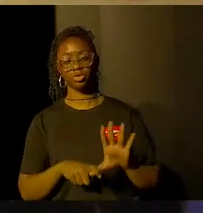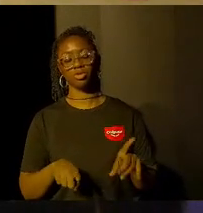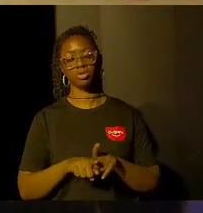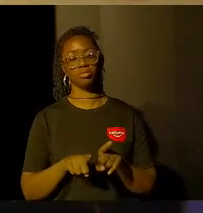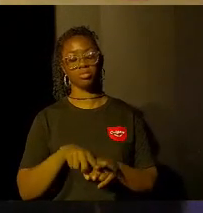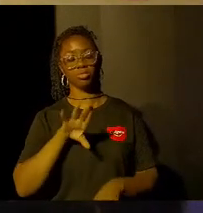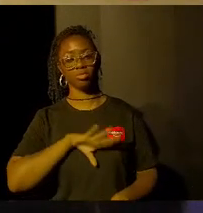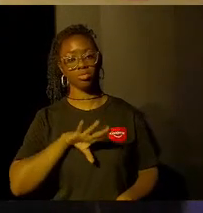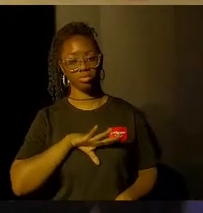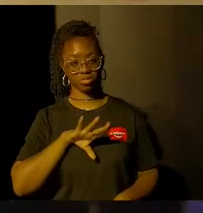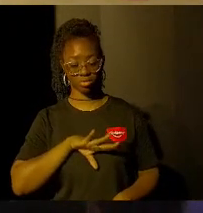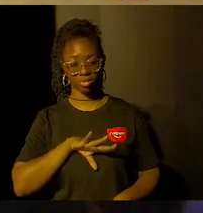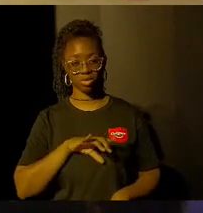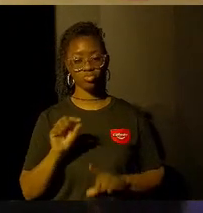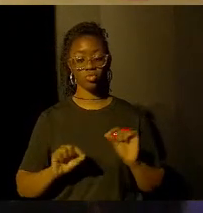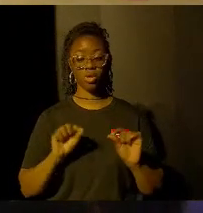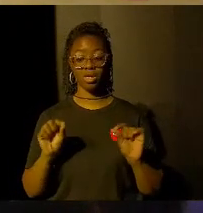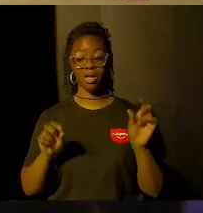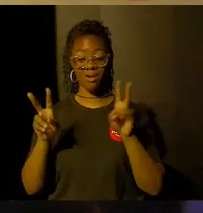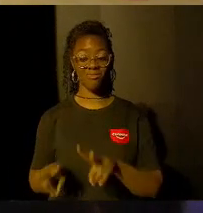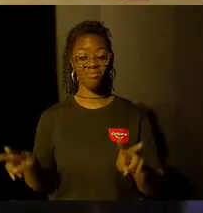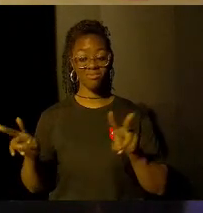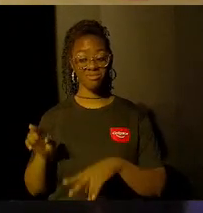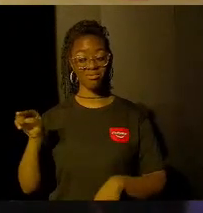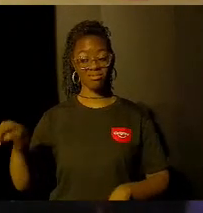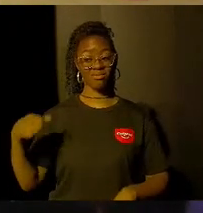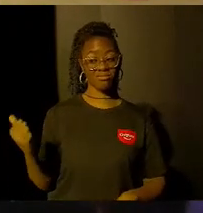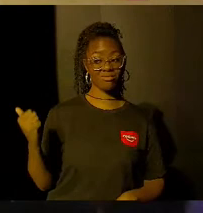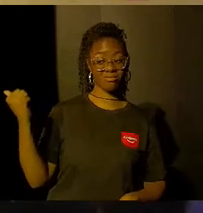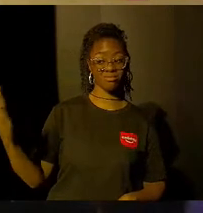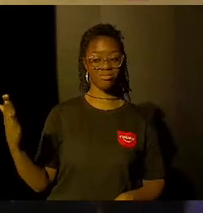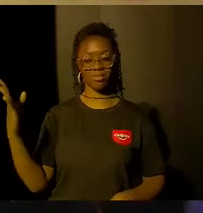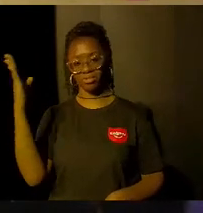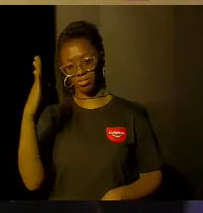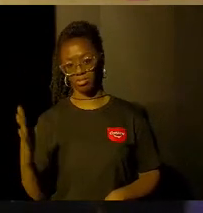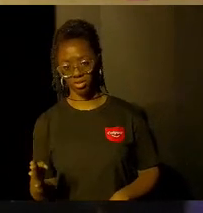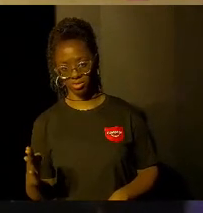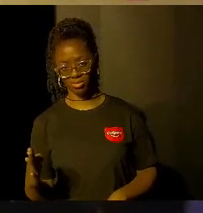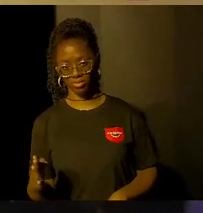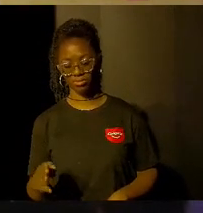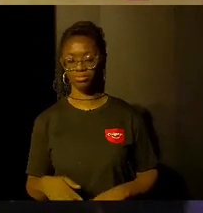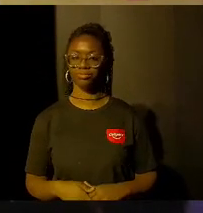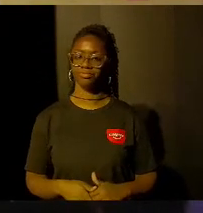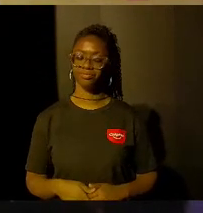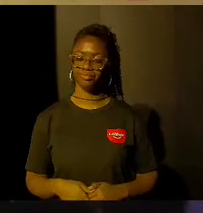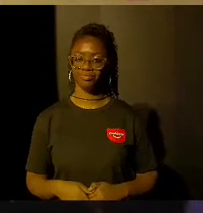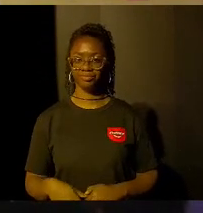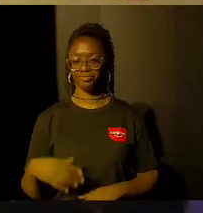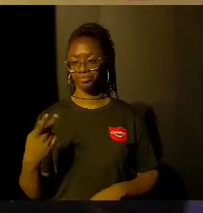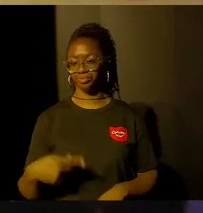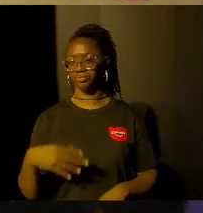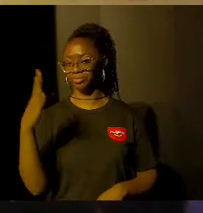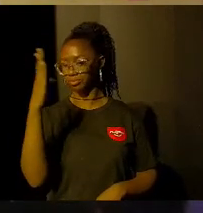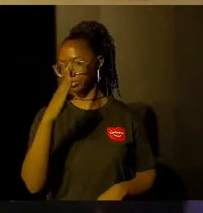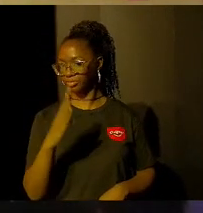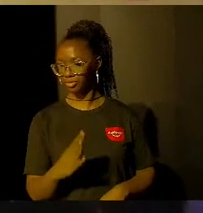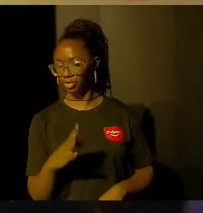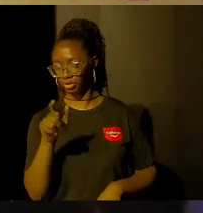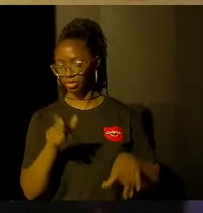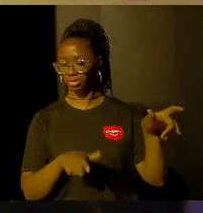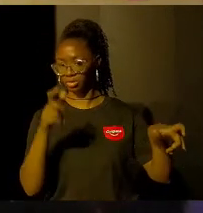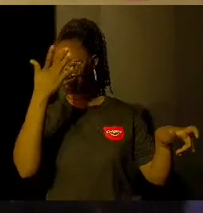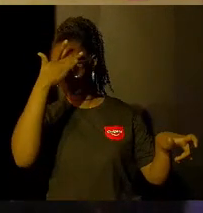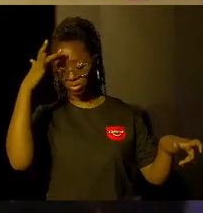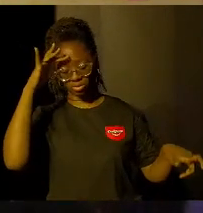do que é que era o Brasil também um Brasil em que as pessoas negras